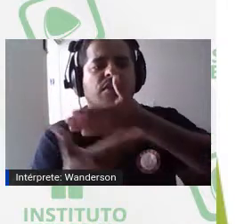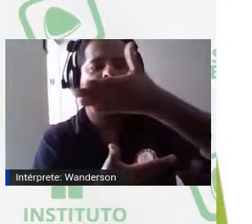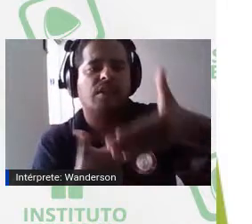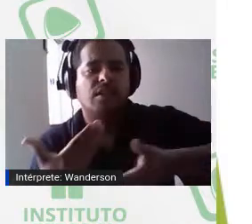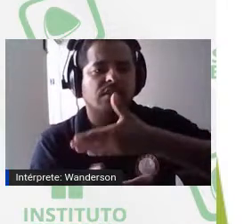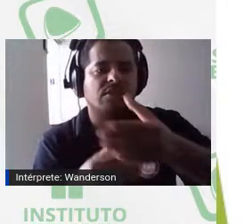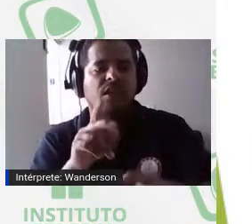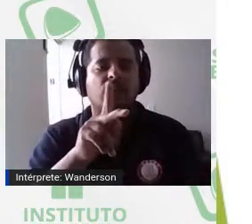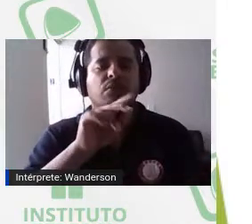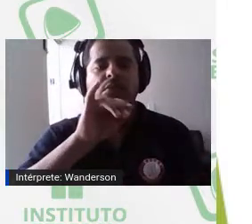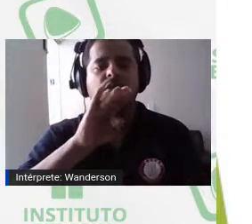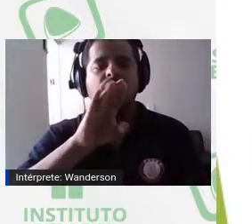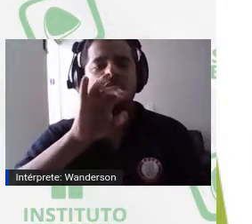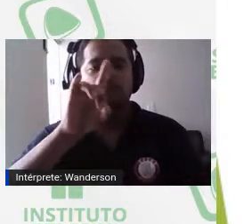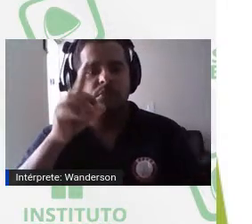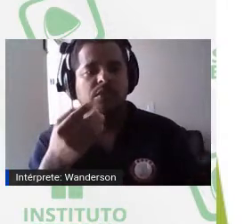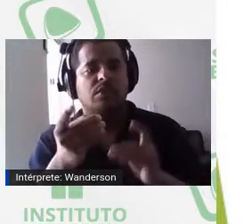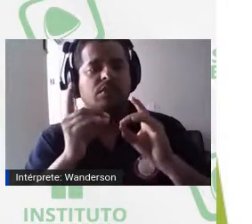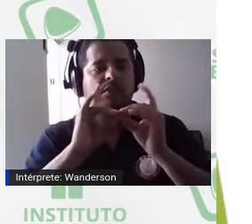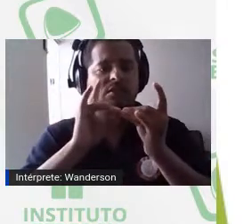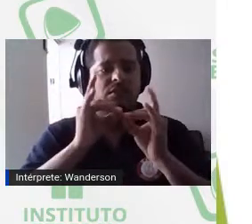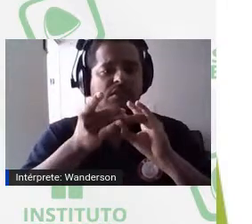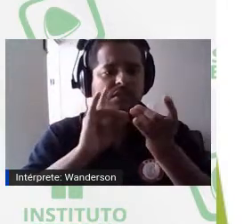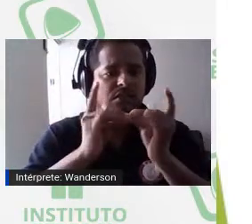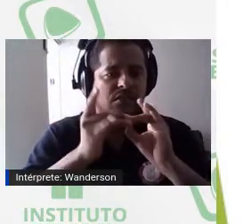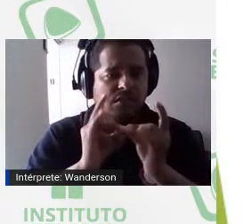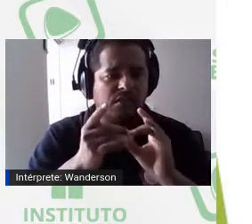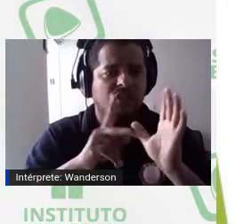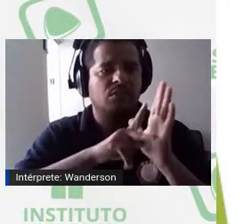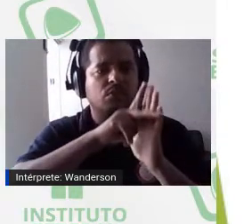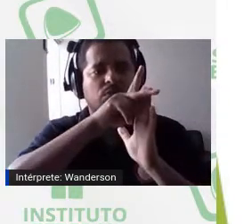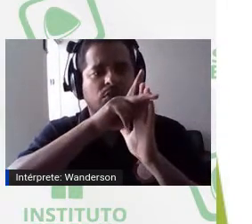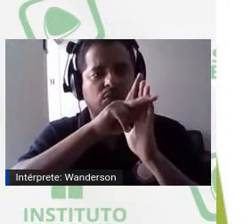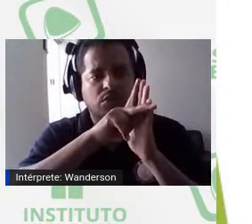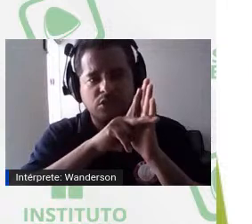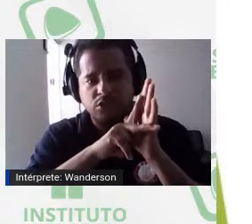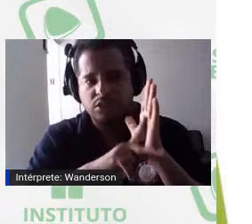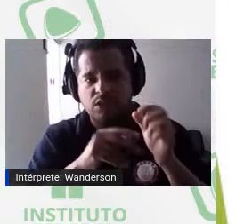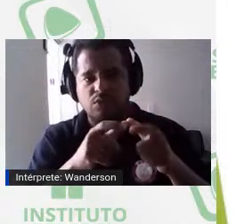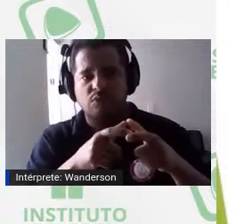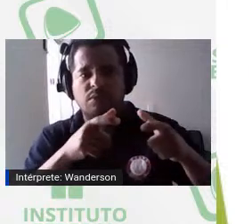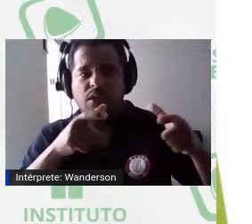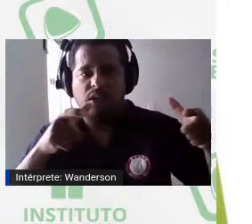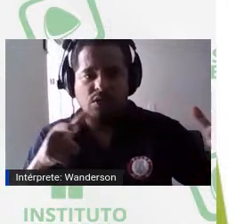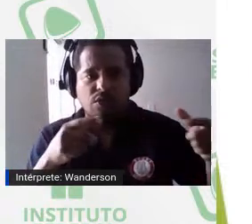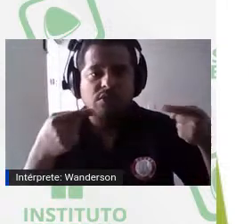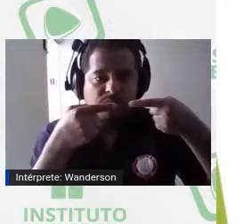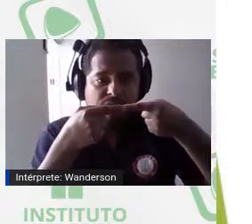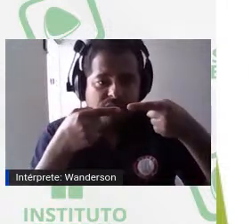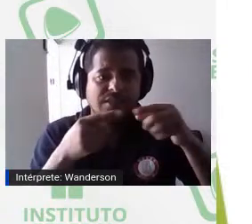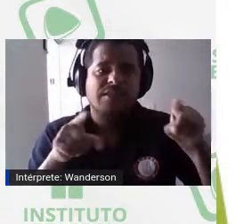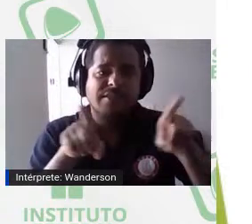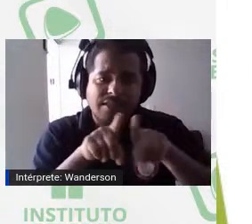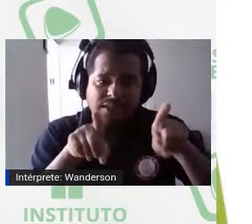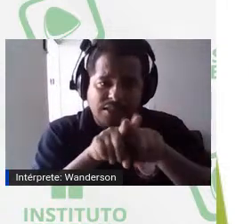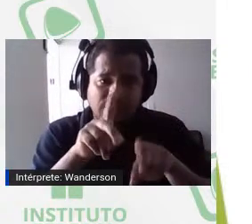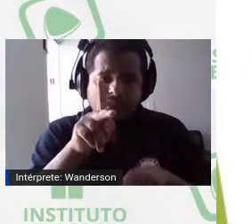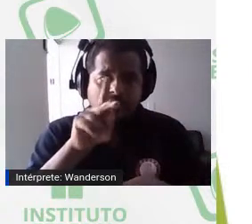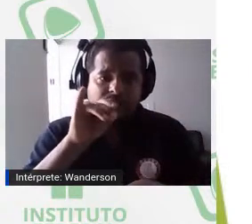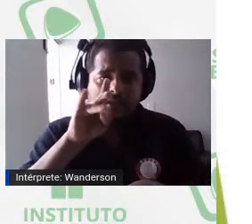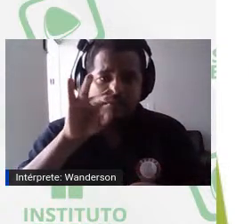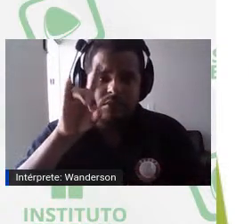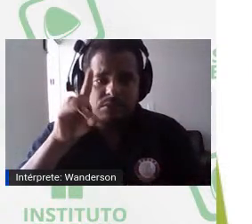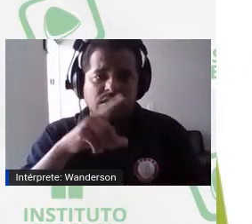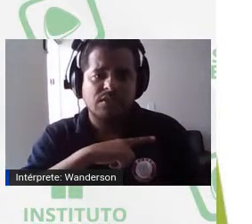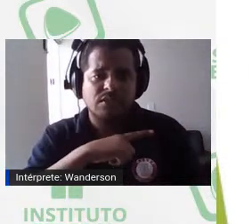Essas oficinas, elas fazem parte de um projeto maior relacionado também ao PIBID, que está ligado entre 3 campos, que são o